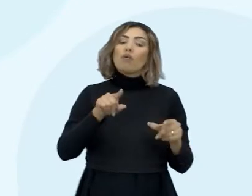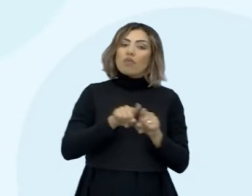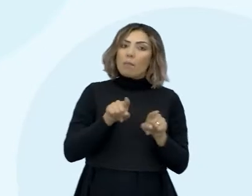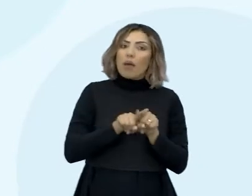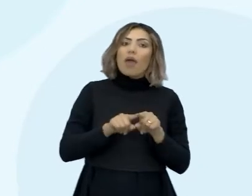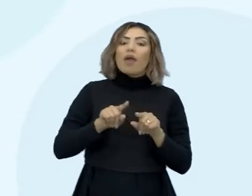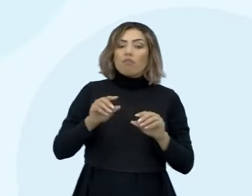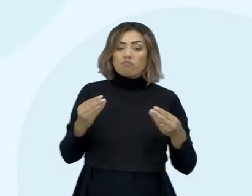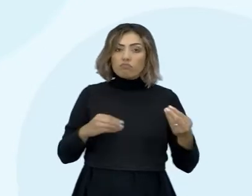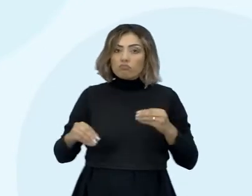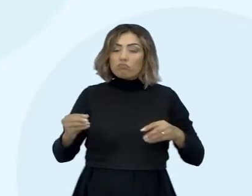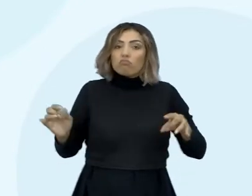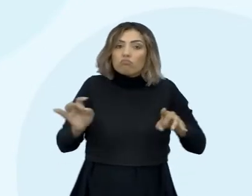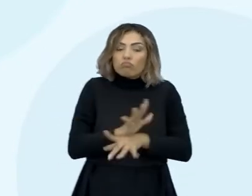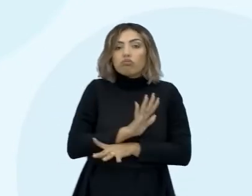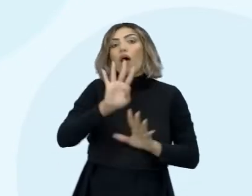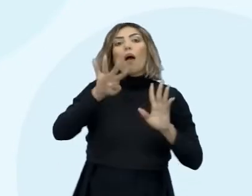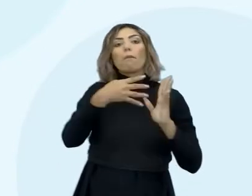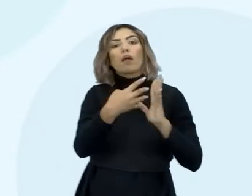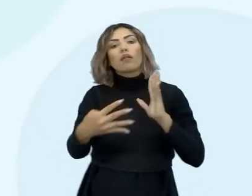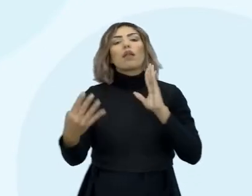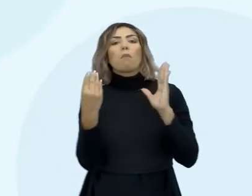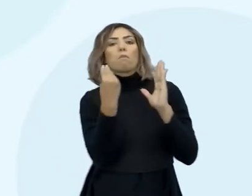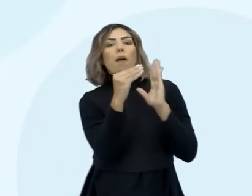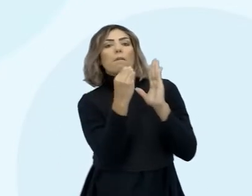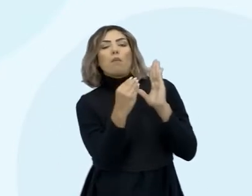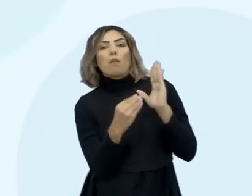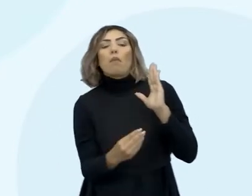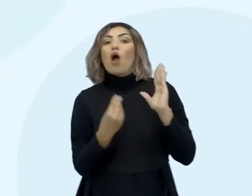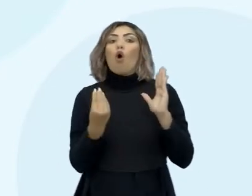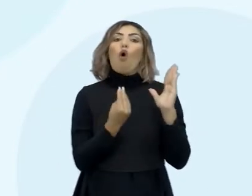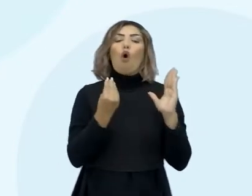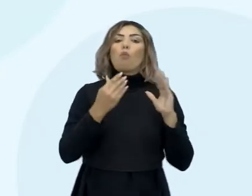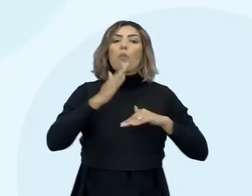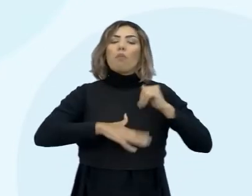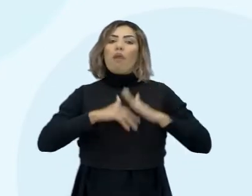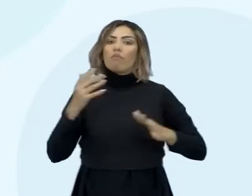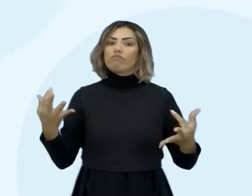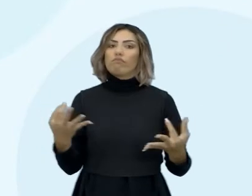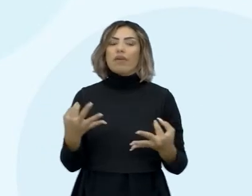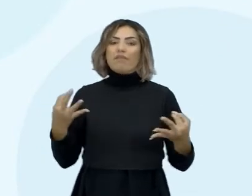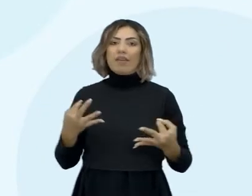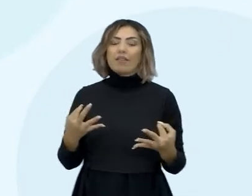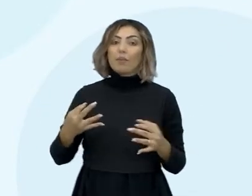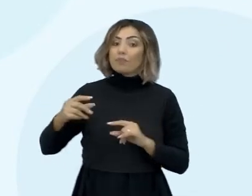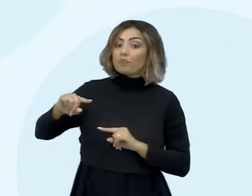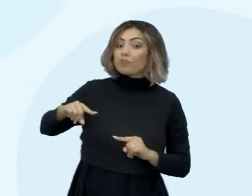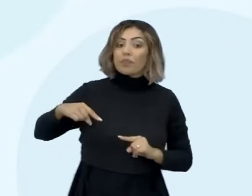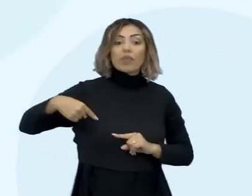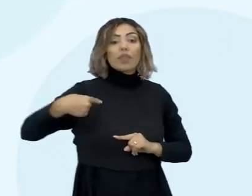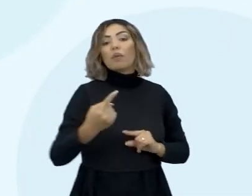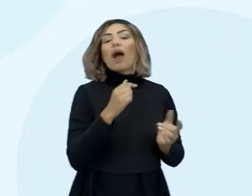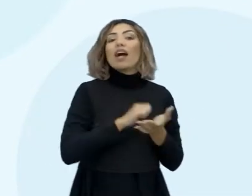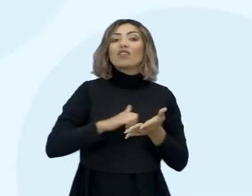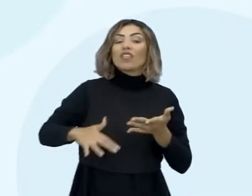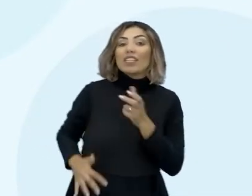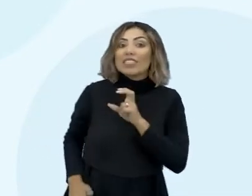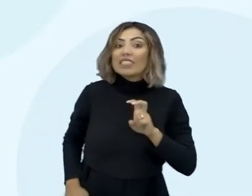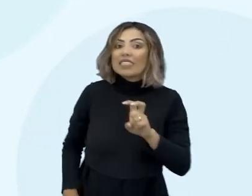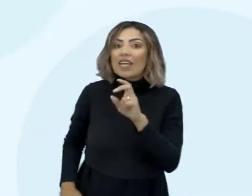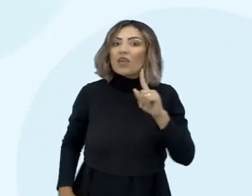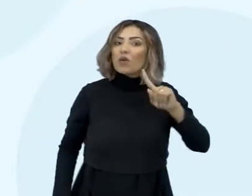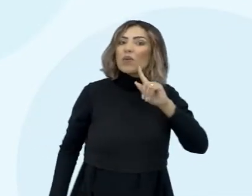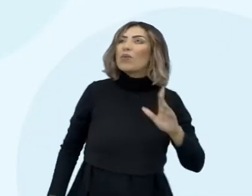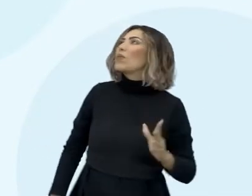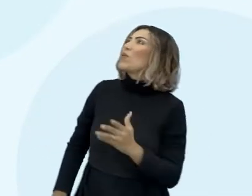para a construção idealizada, né? Na atividade 5, que a gente está finalizando hoje, a gente está